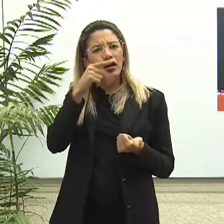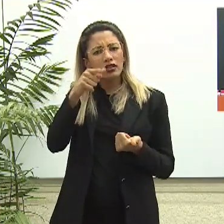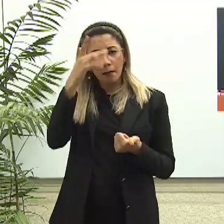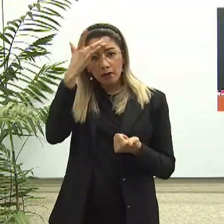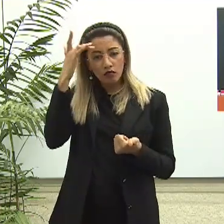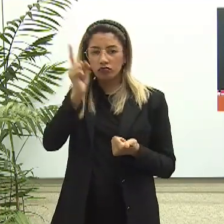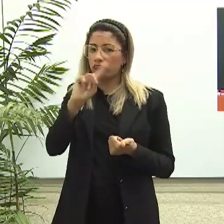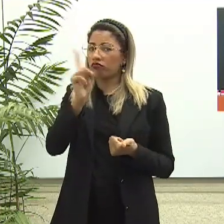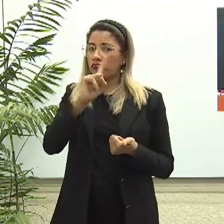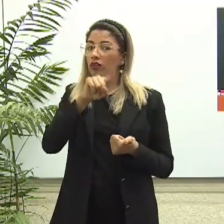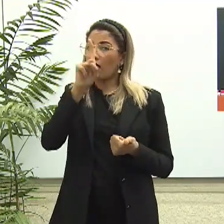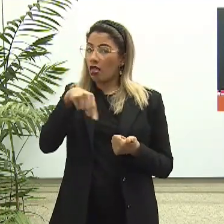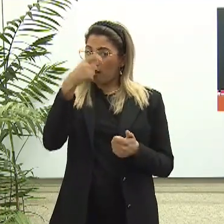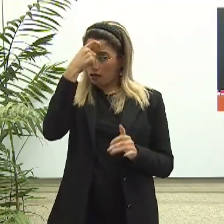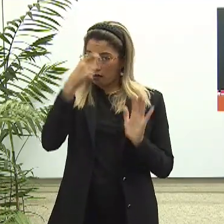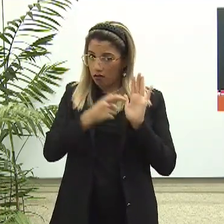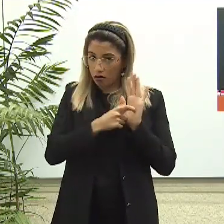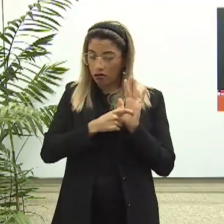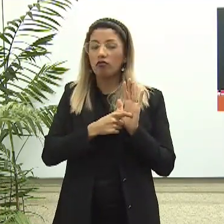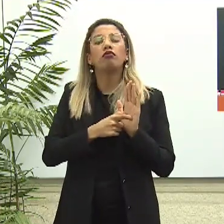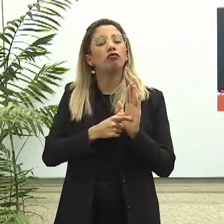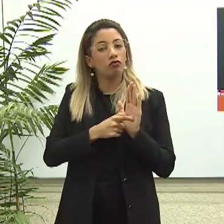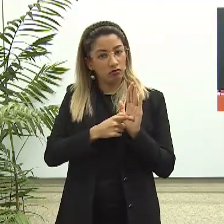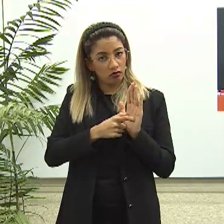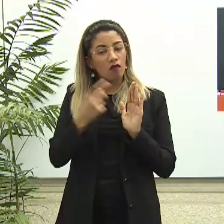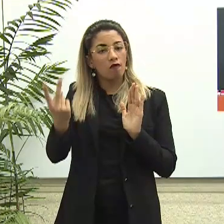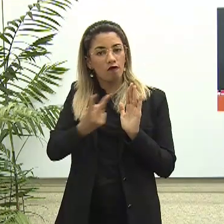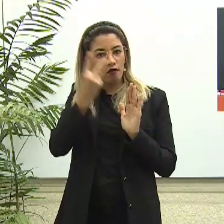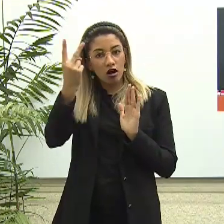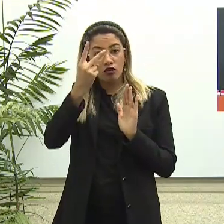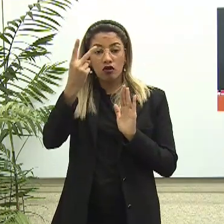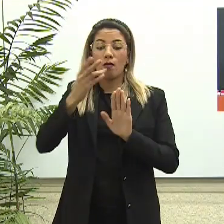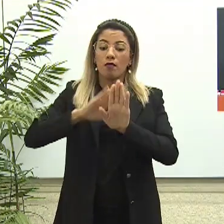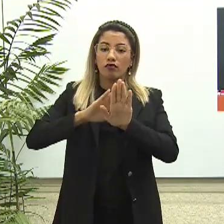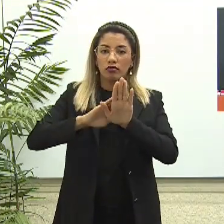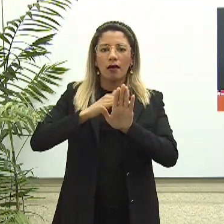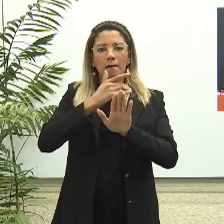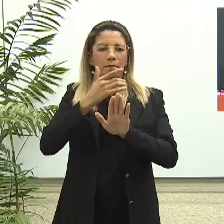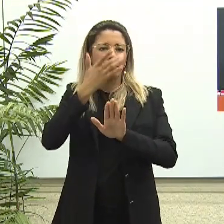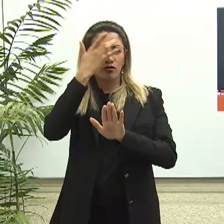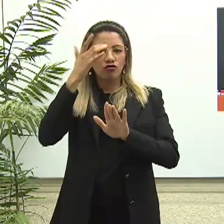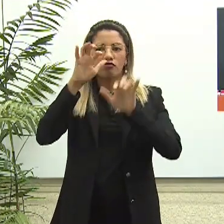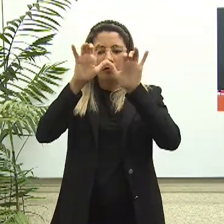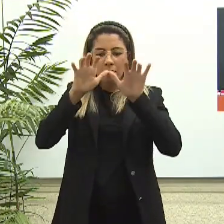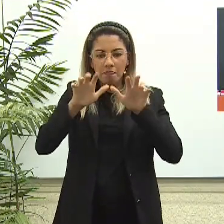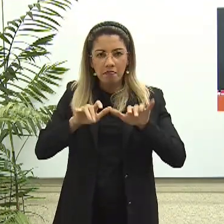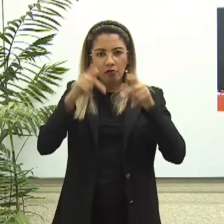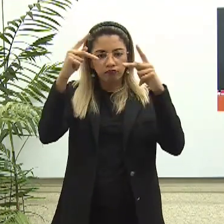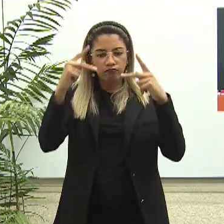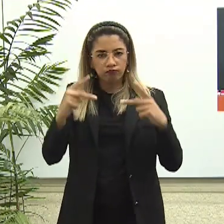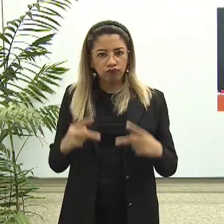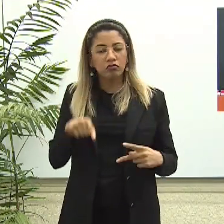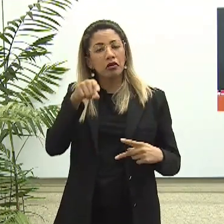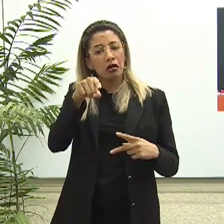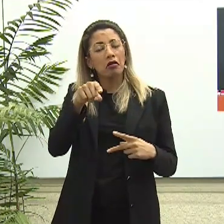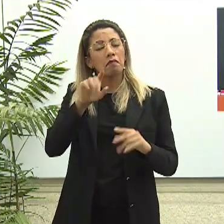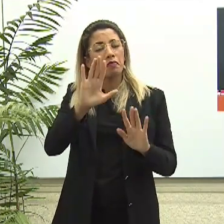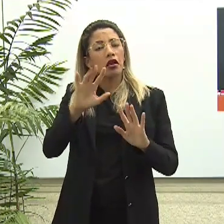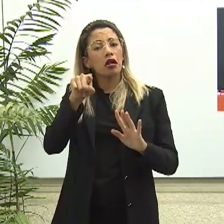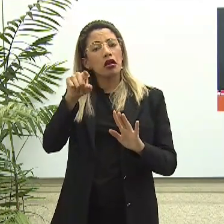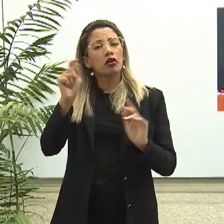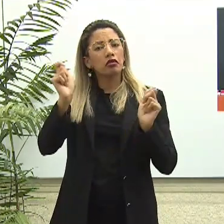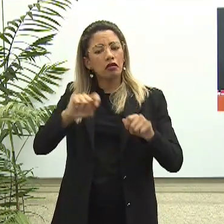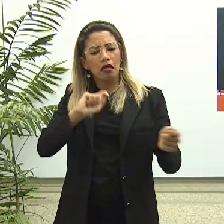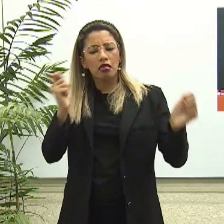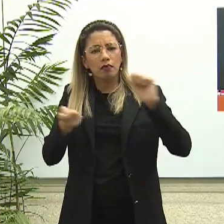uma programação automatizada que tem um valor que alguém programou mesmo que aquela programação possa se auto programar ela é